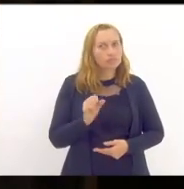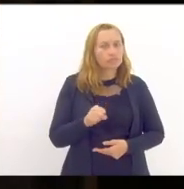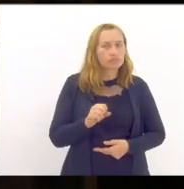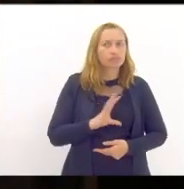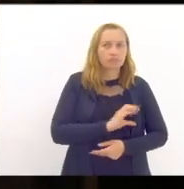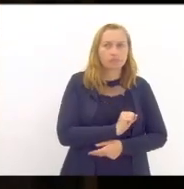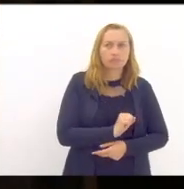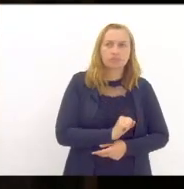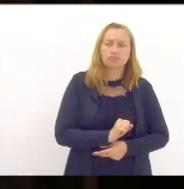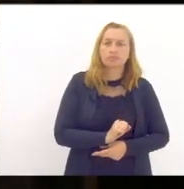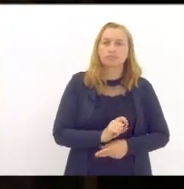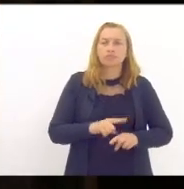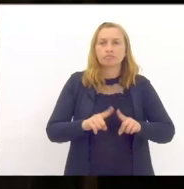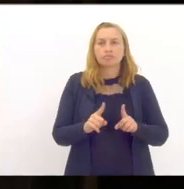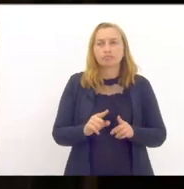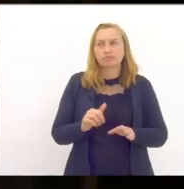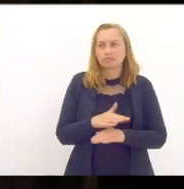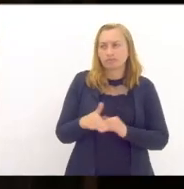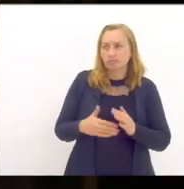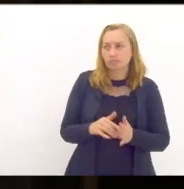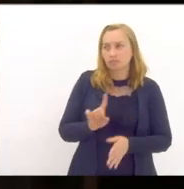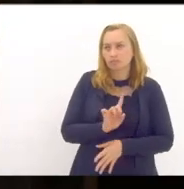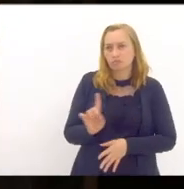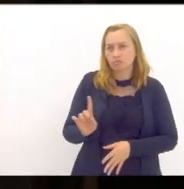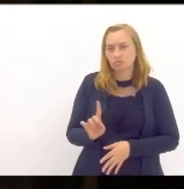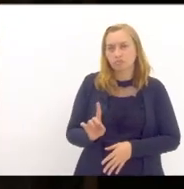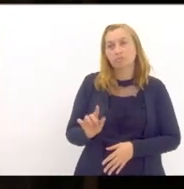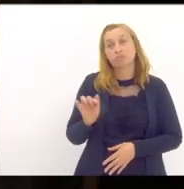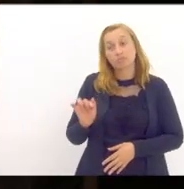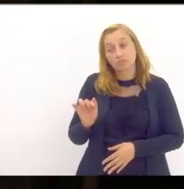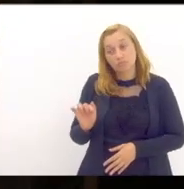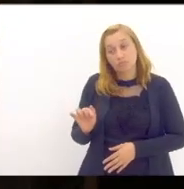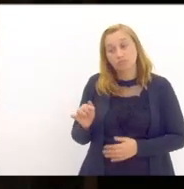queridos, mas nem para todos, principalmente aqueles